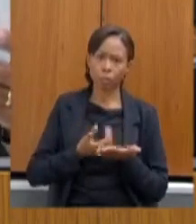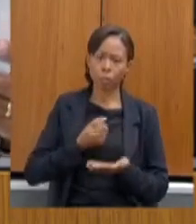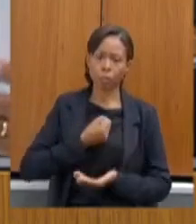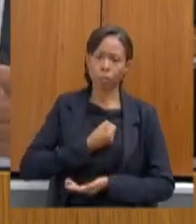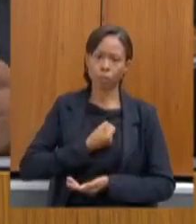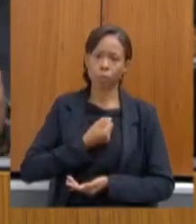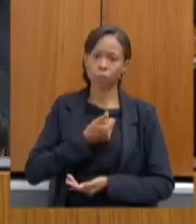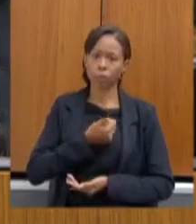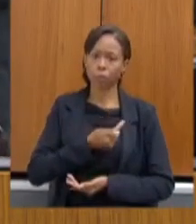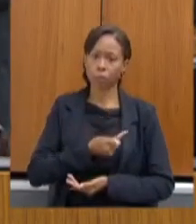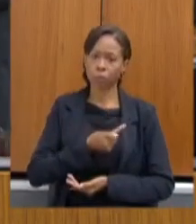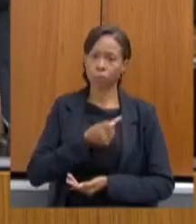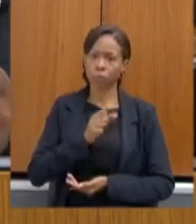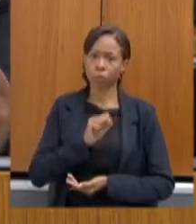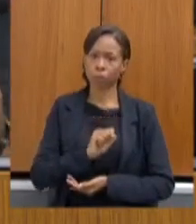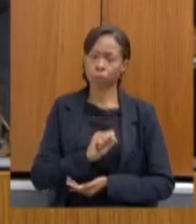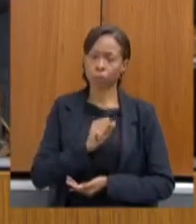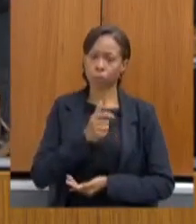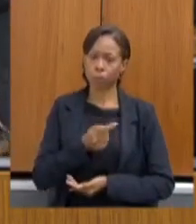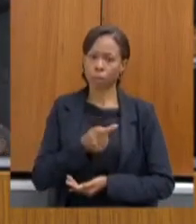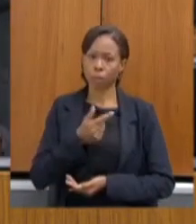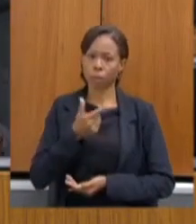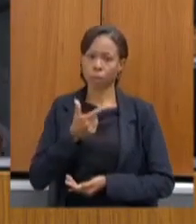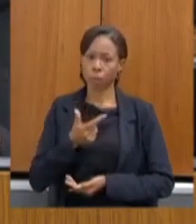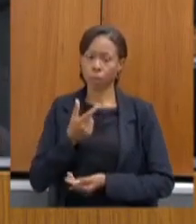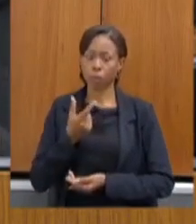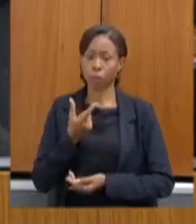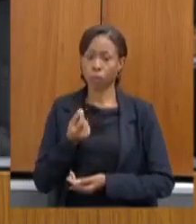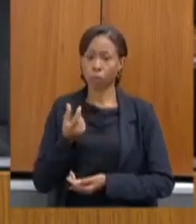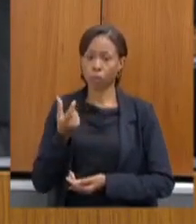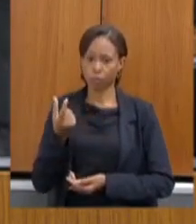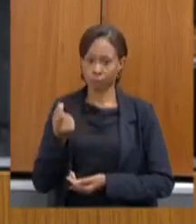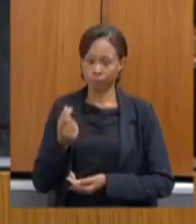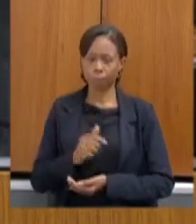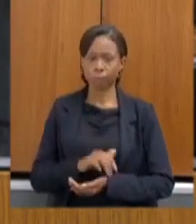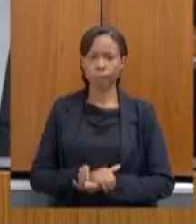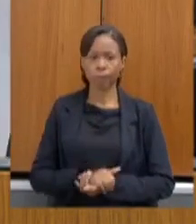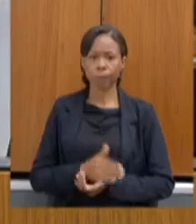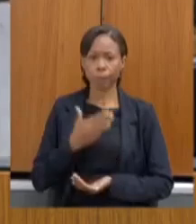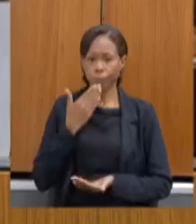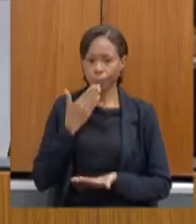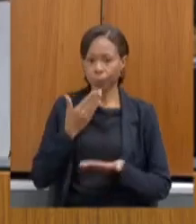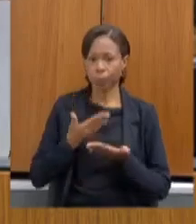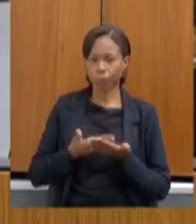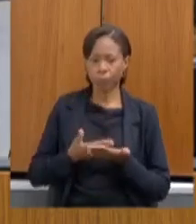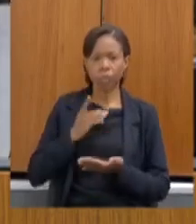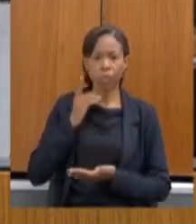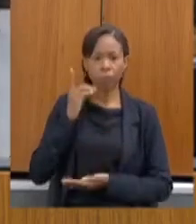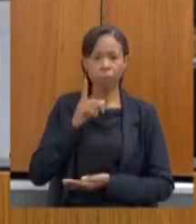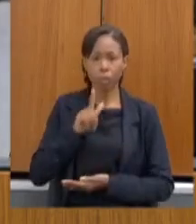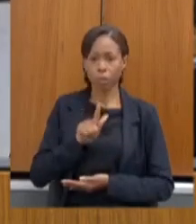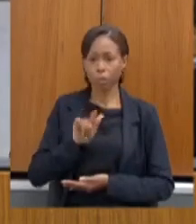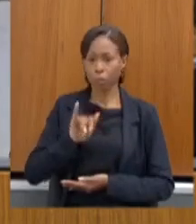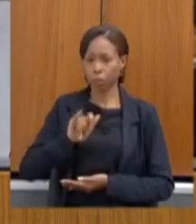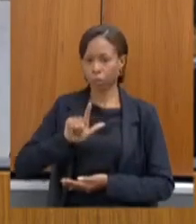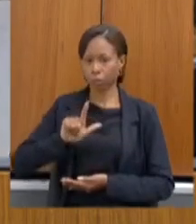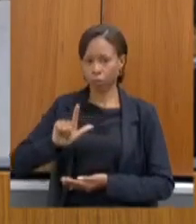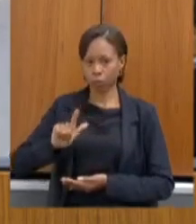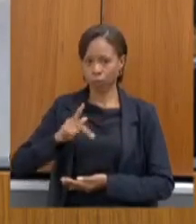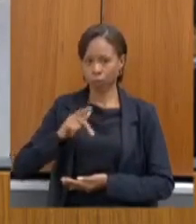7 1872/2010 ti o requerimento de autoria do deputado Gil